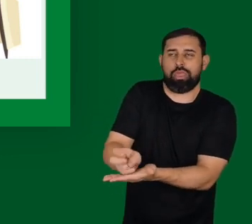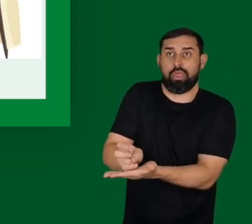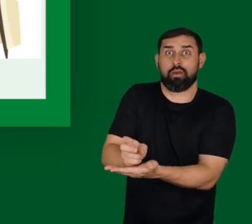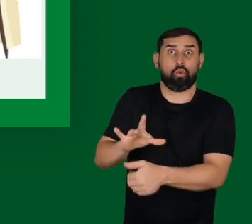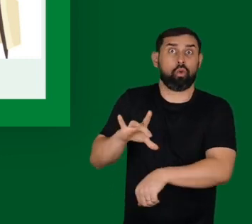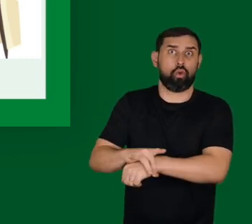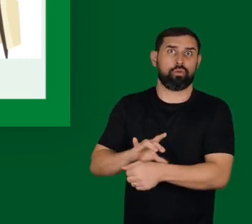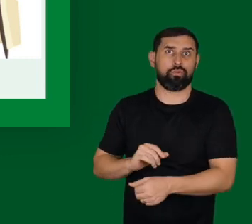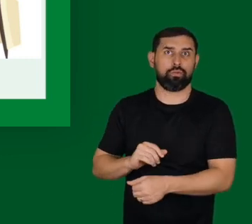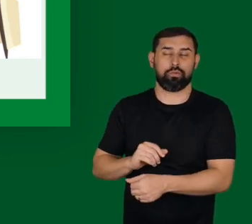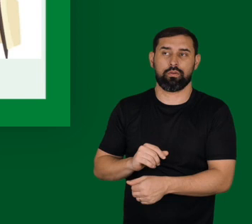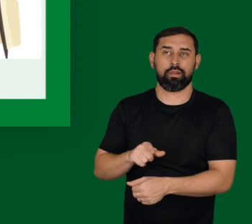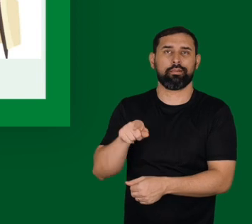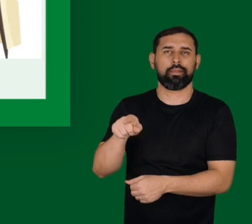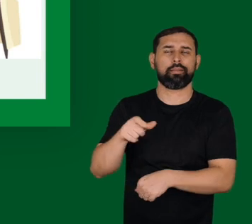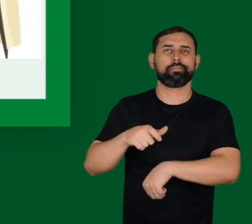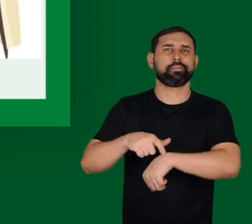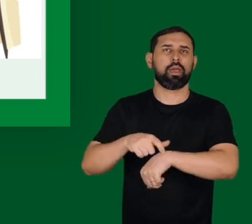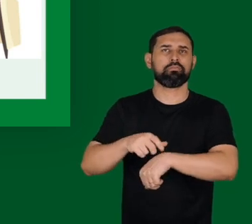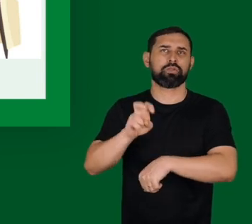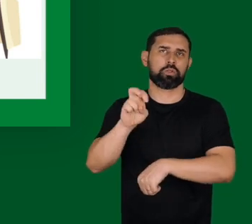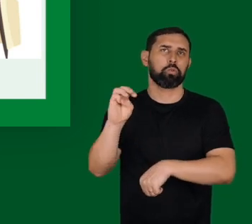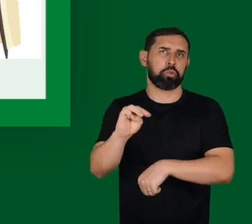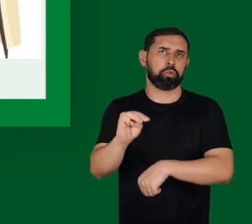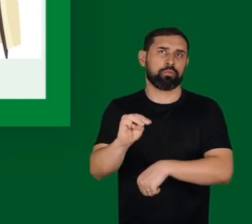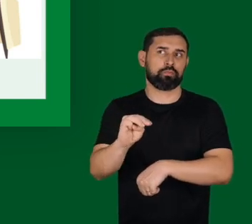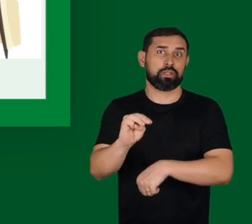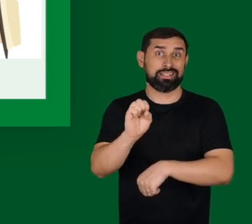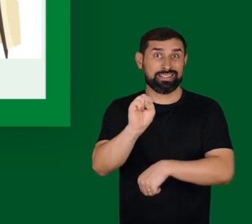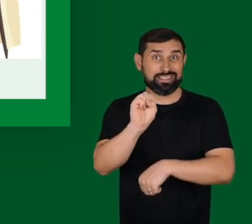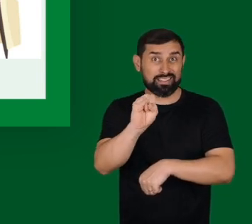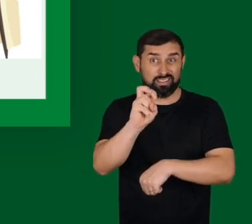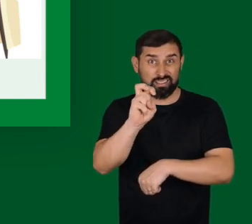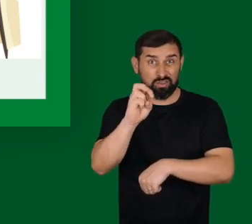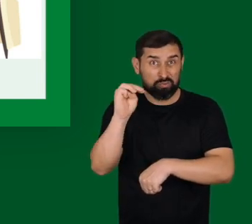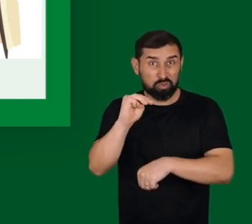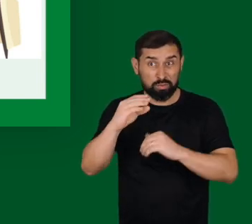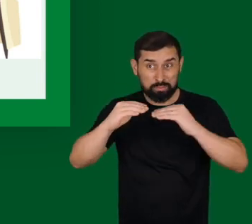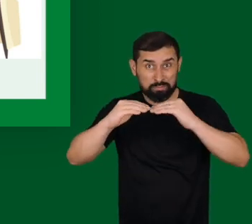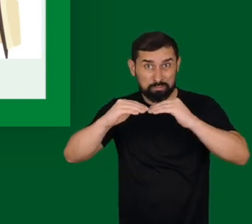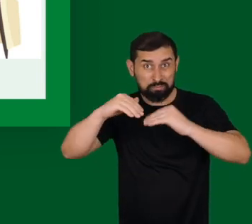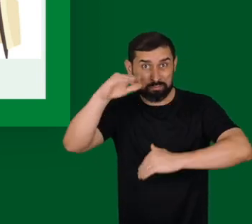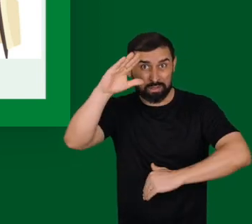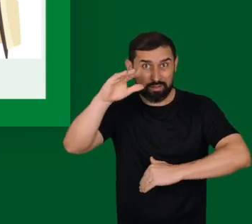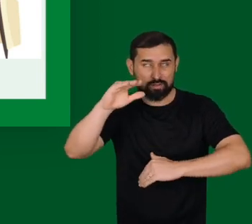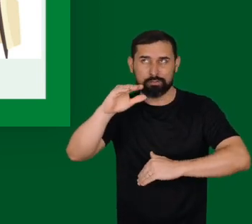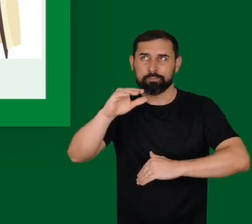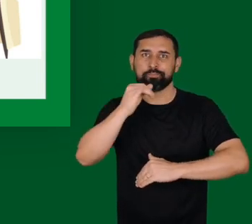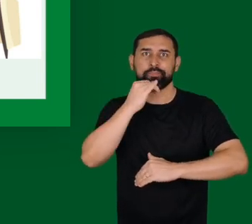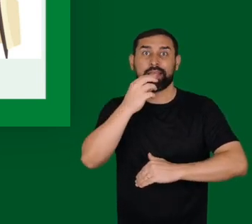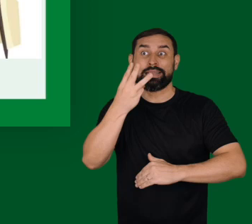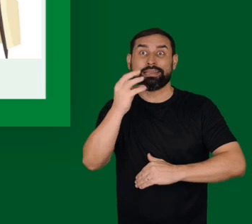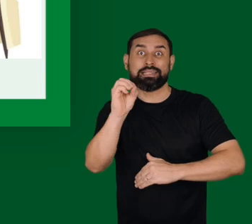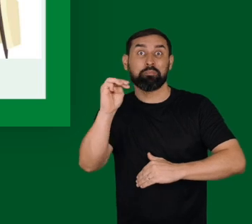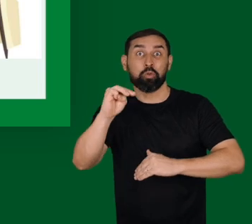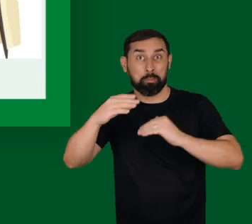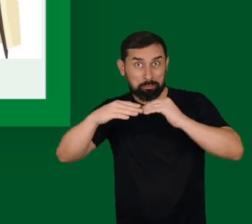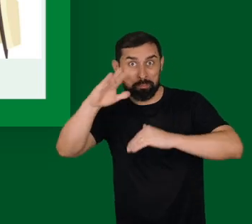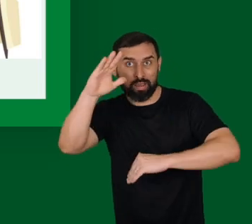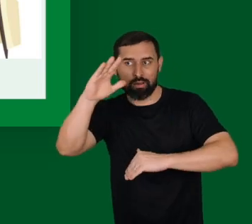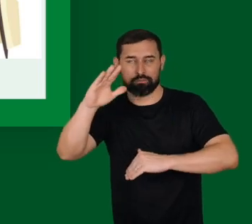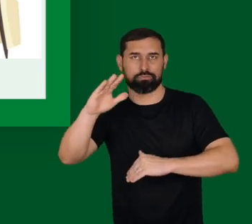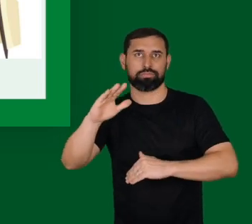sinais vitais e na hora da coleta dos eletrólitos, nunca esquecer de incluir o cálcio e o magnésio, tá?